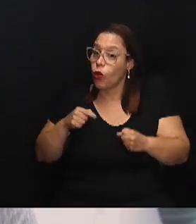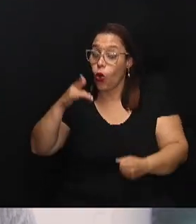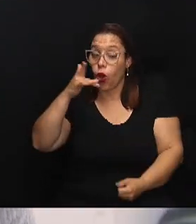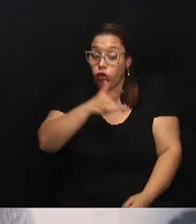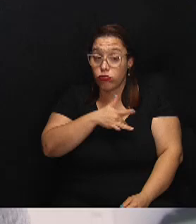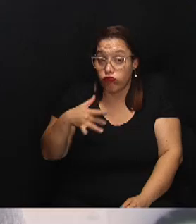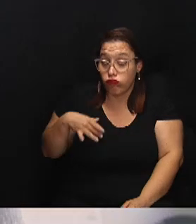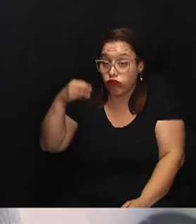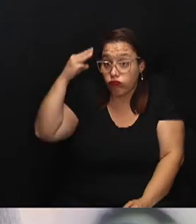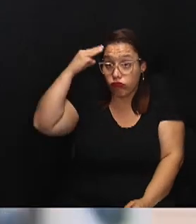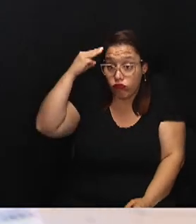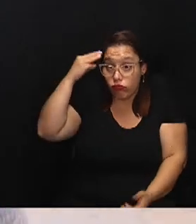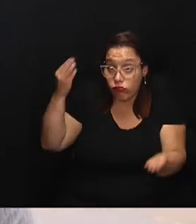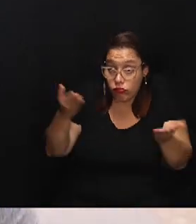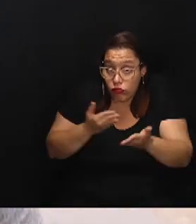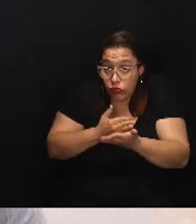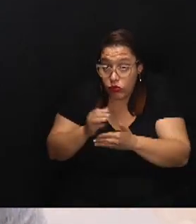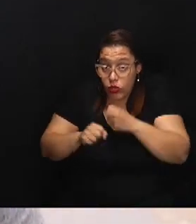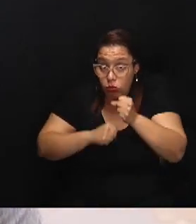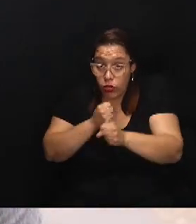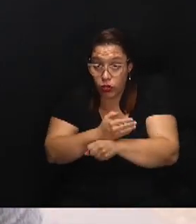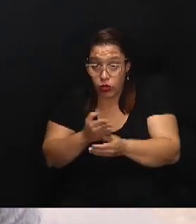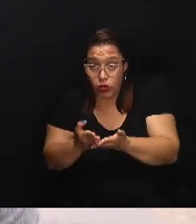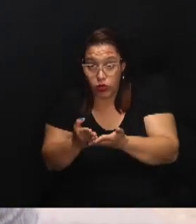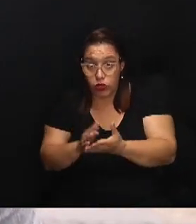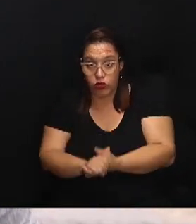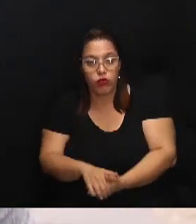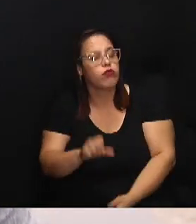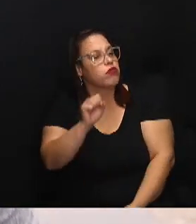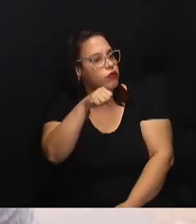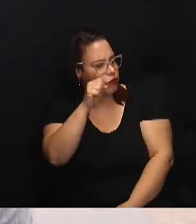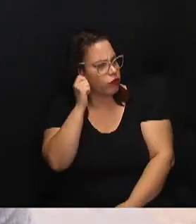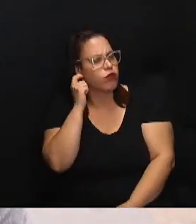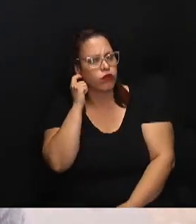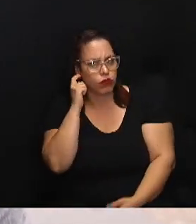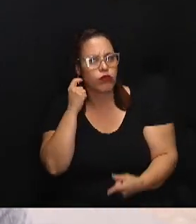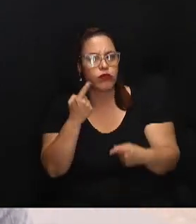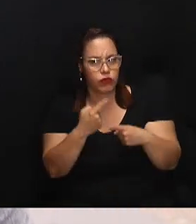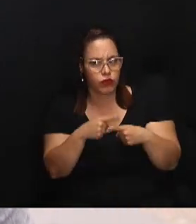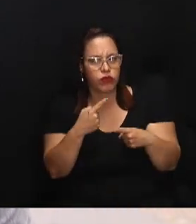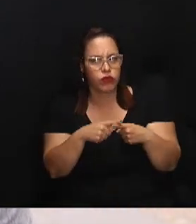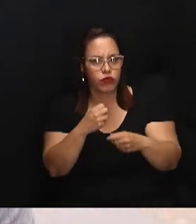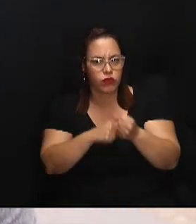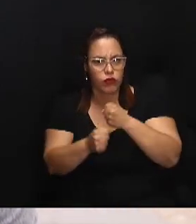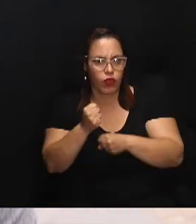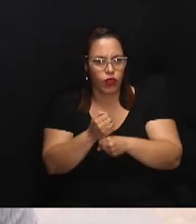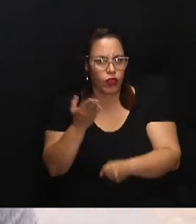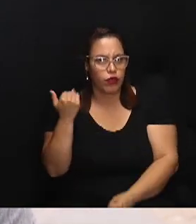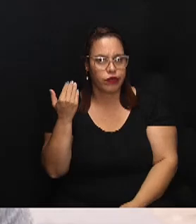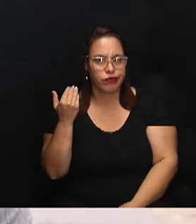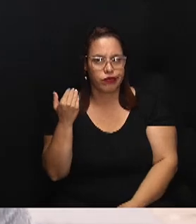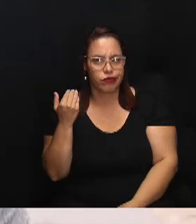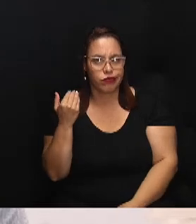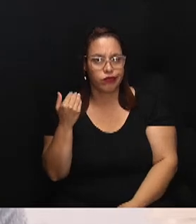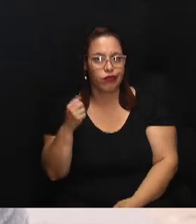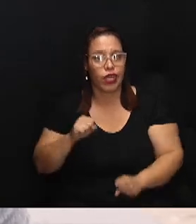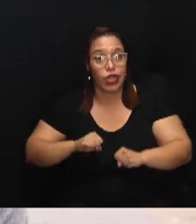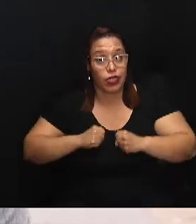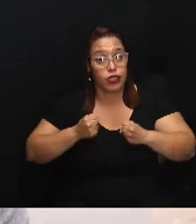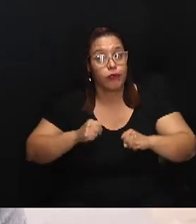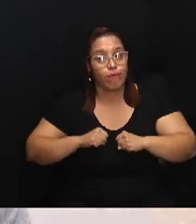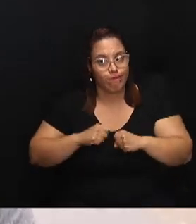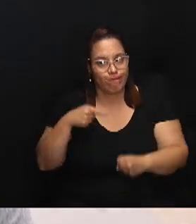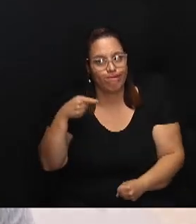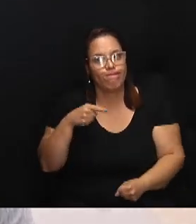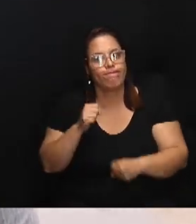saúde mental agora no início do ano? Sim, até porque o ano passado eu não me dediquei bastante. Então esse